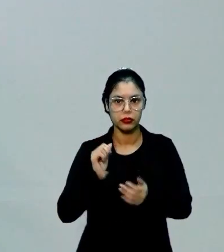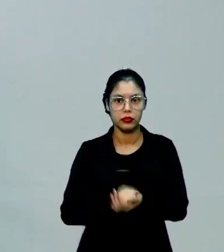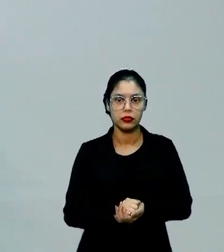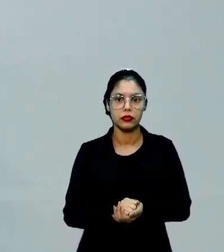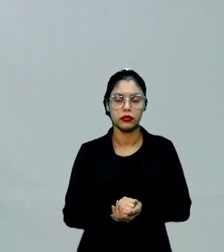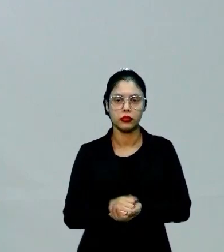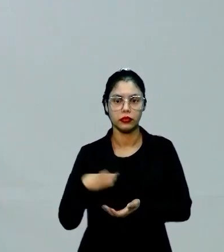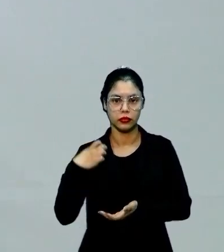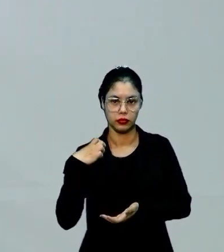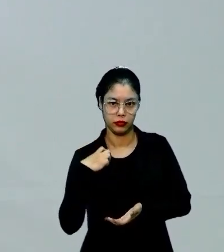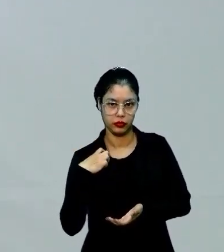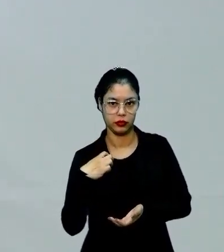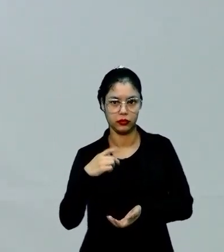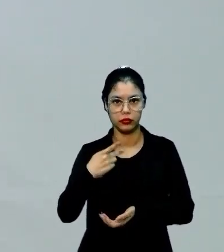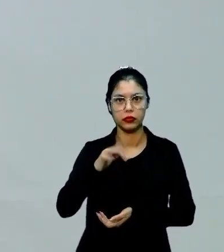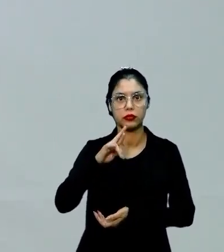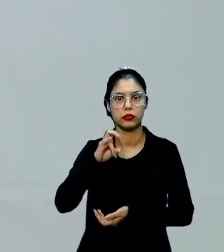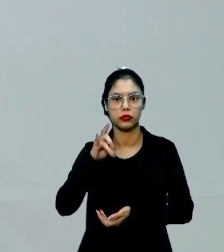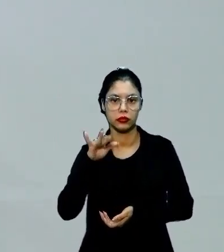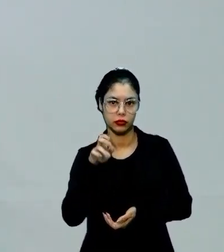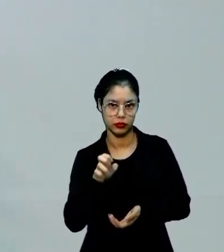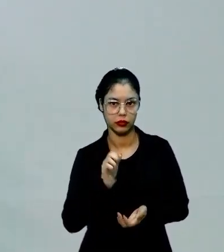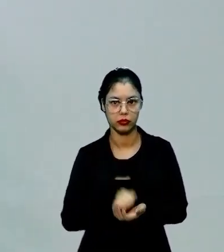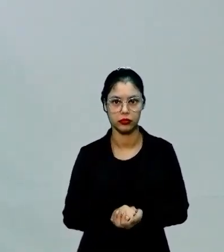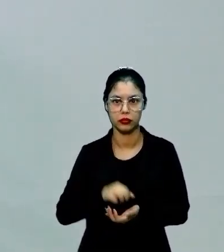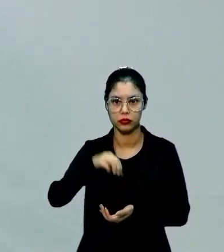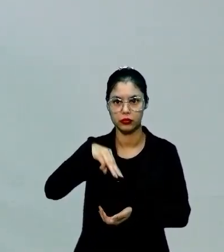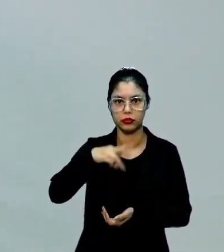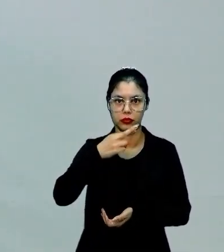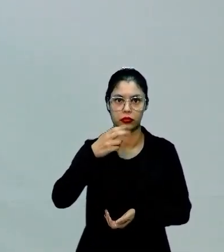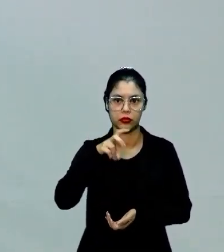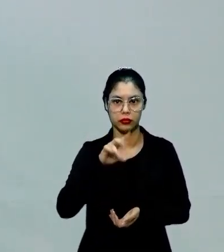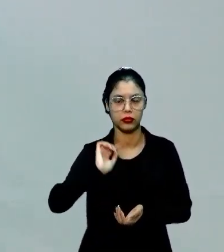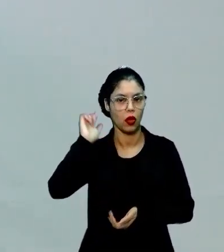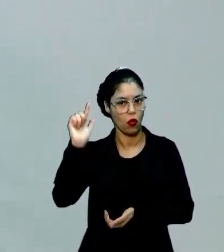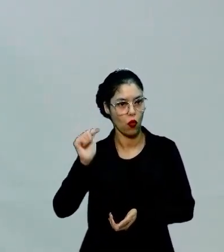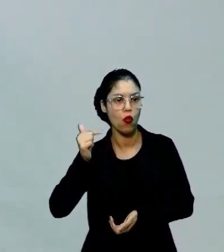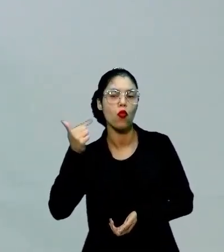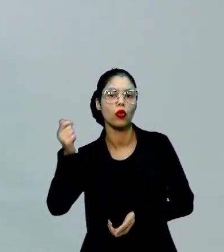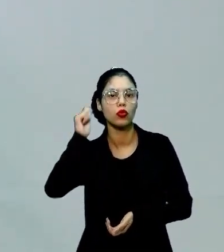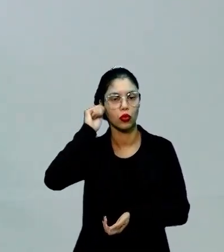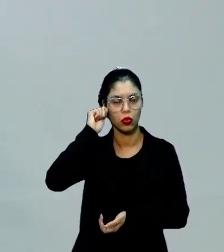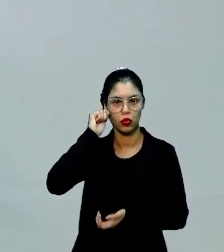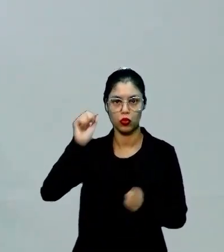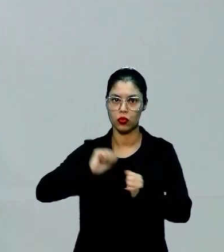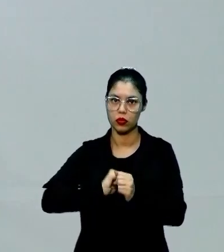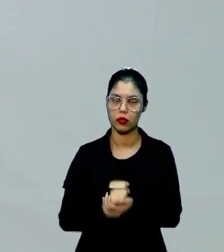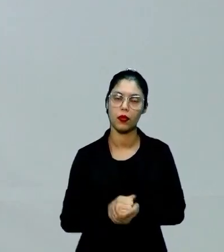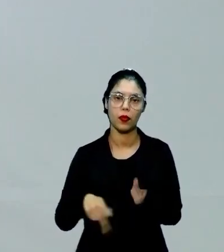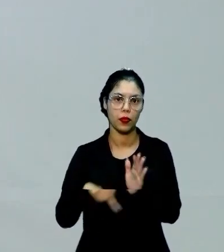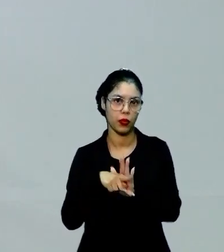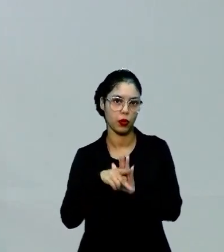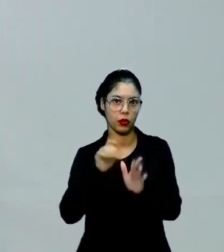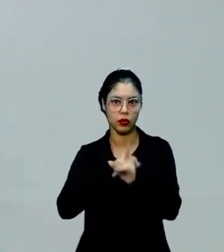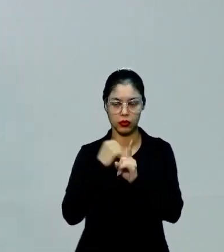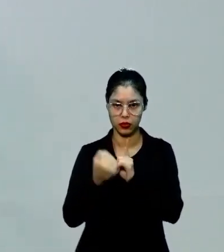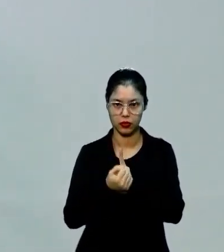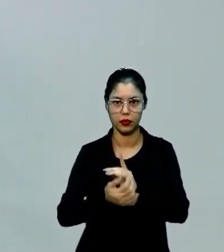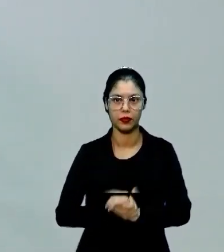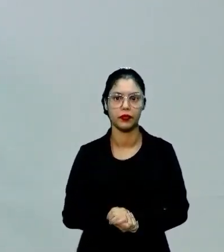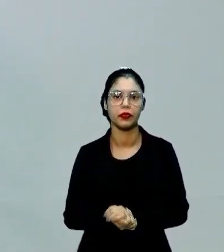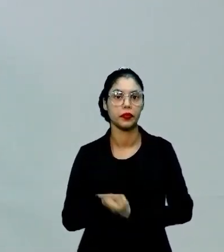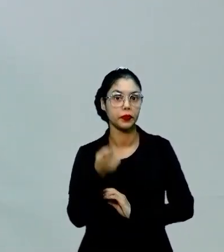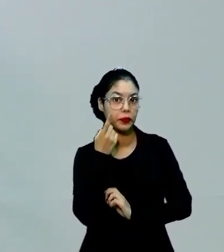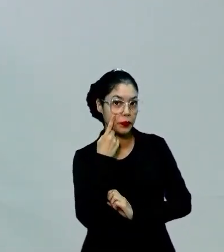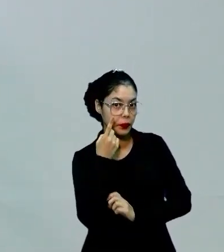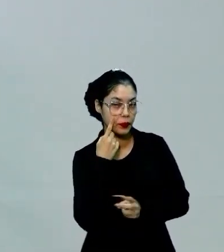obra A Ética Protestante, de Max Weber, um outro teórico clássico na sociologia. Prestem